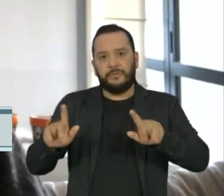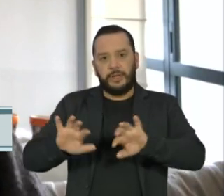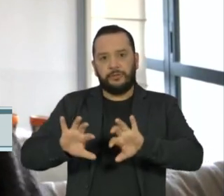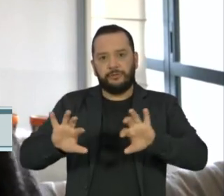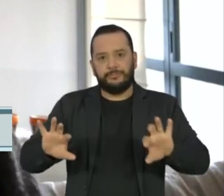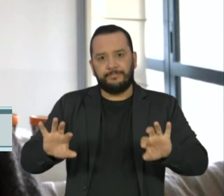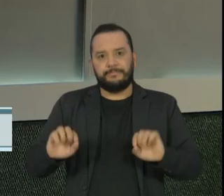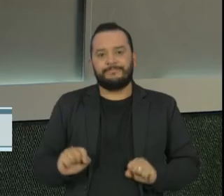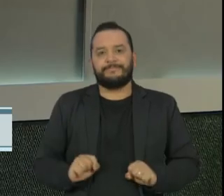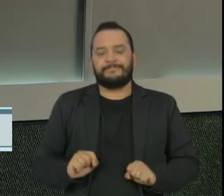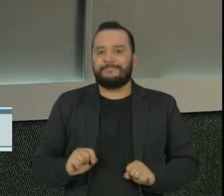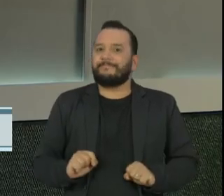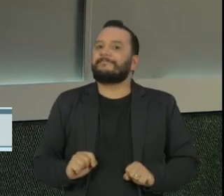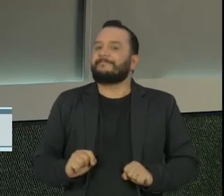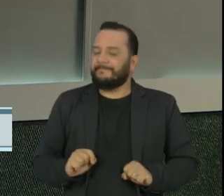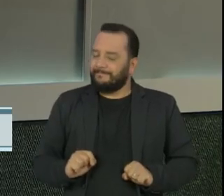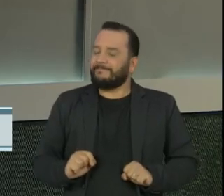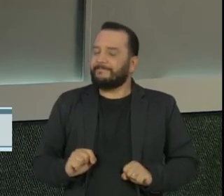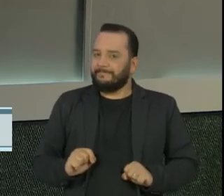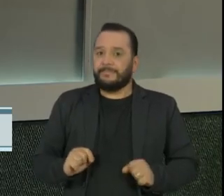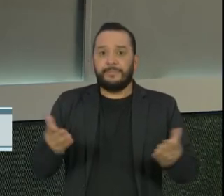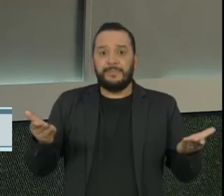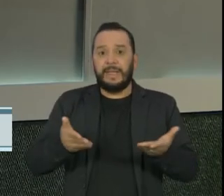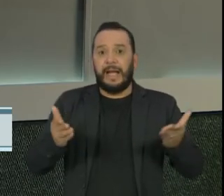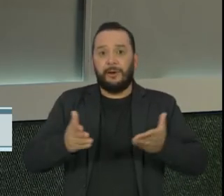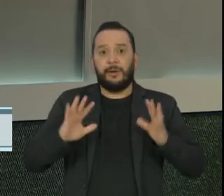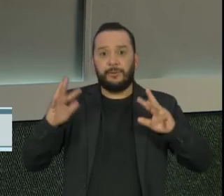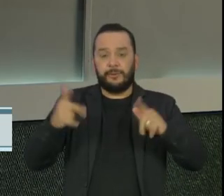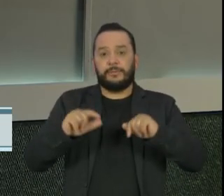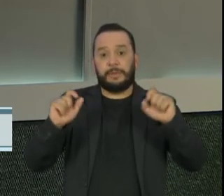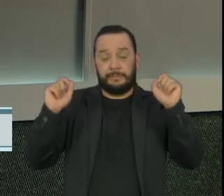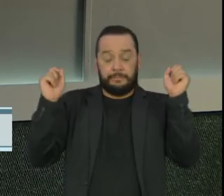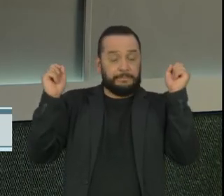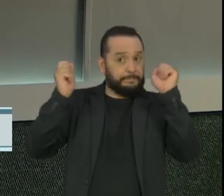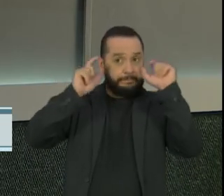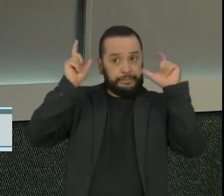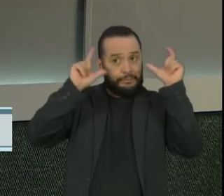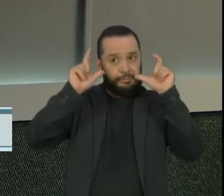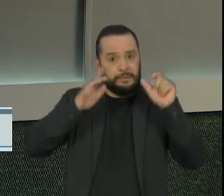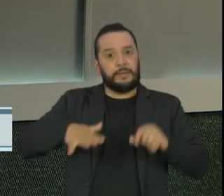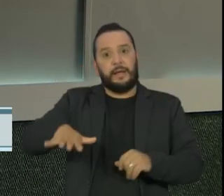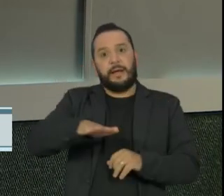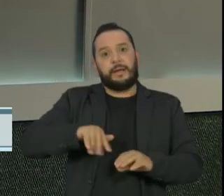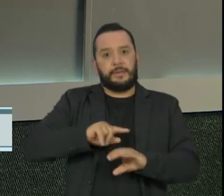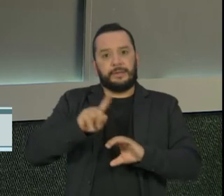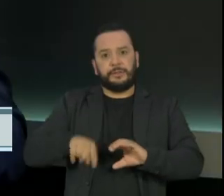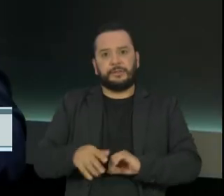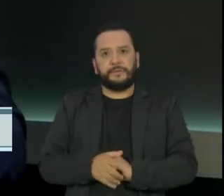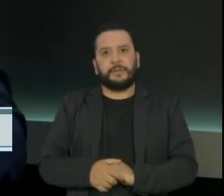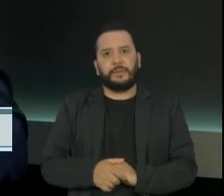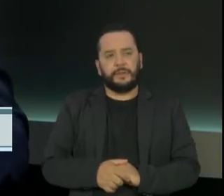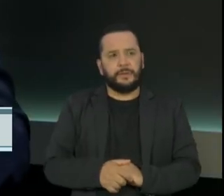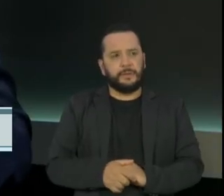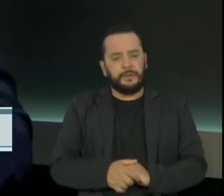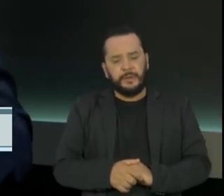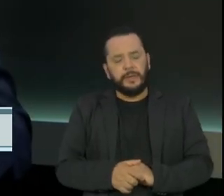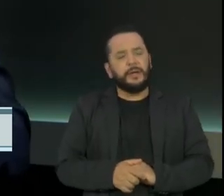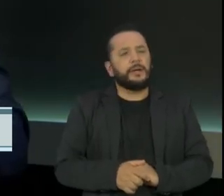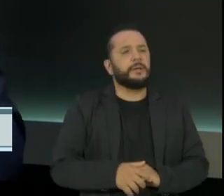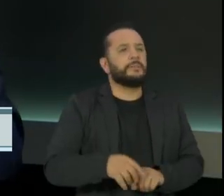Então, esse foi o grande diferencial que está causando esse frisson na comunidade científica. Por que isso é